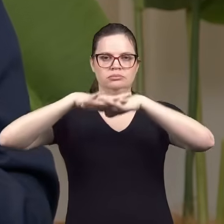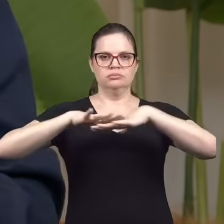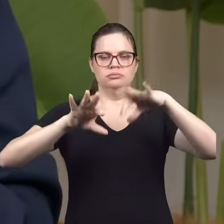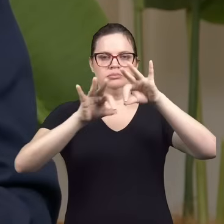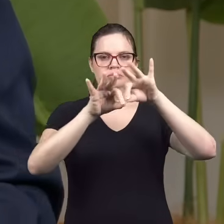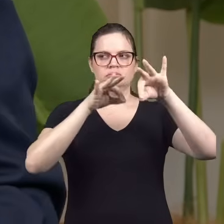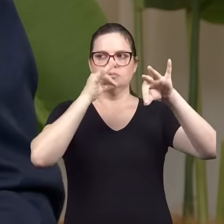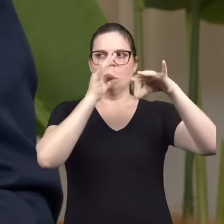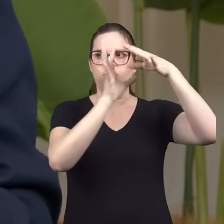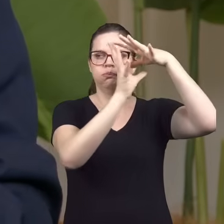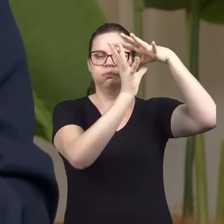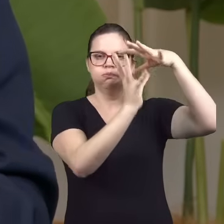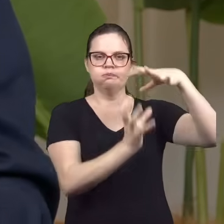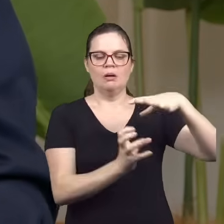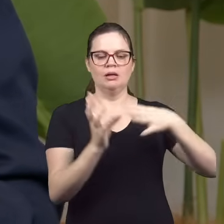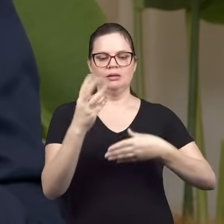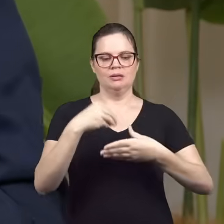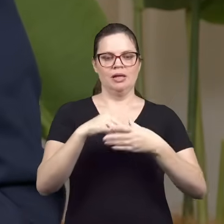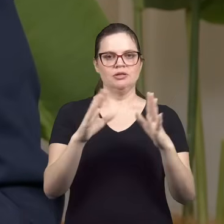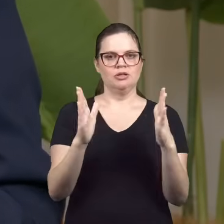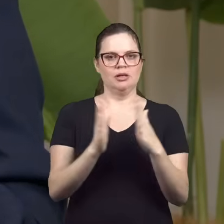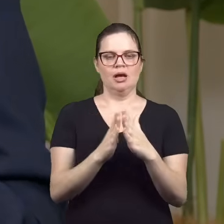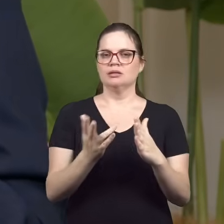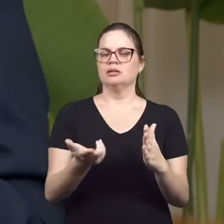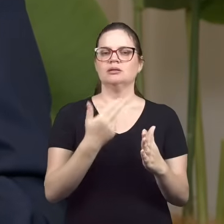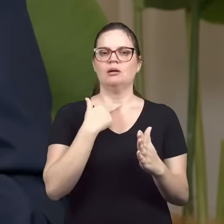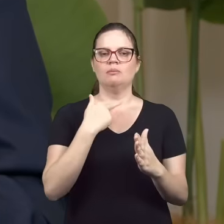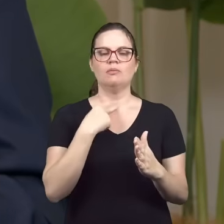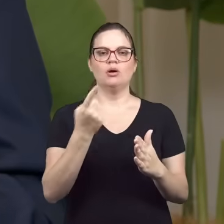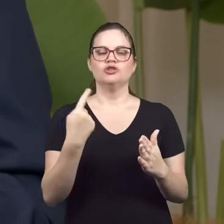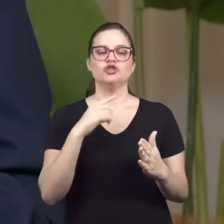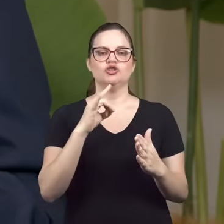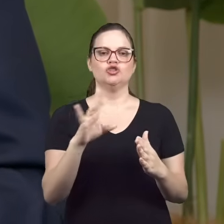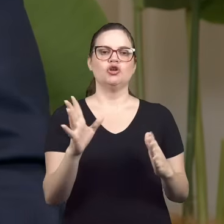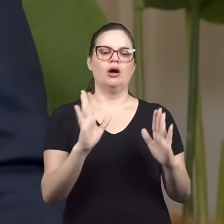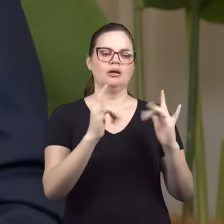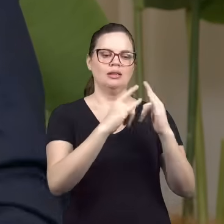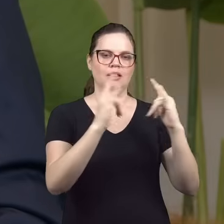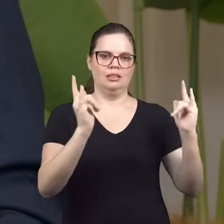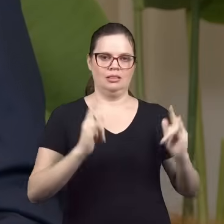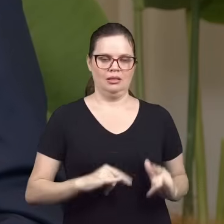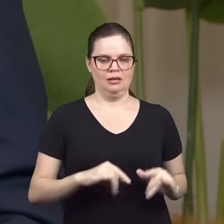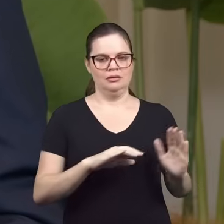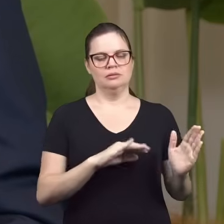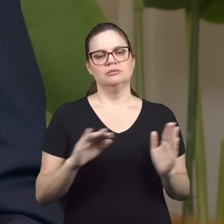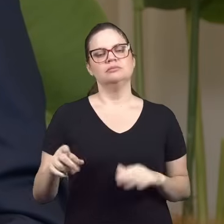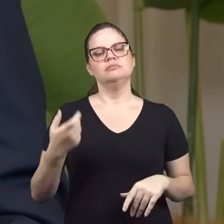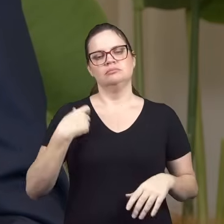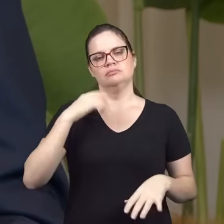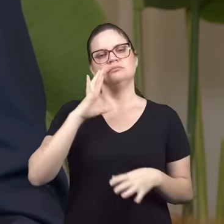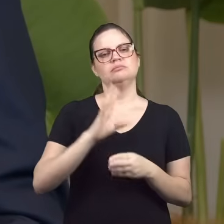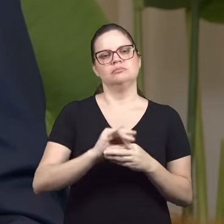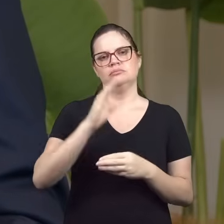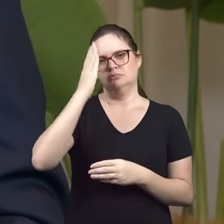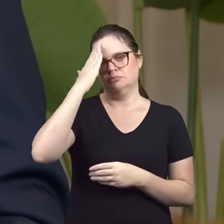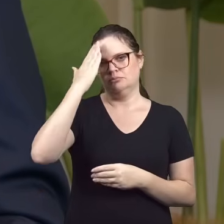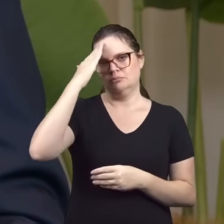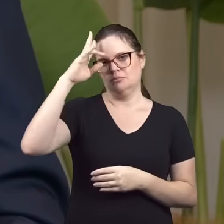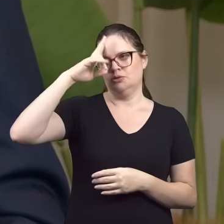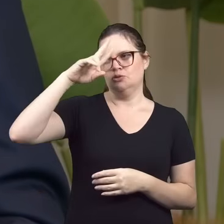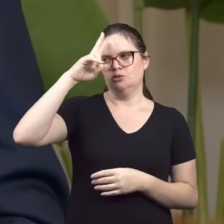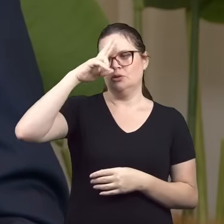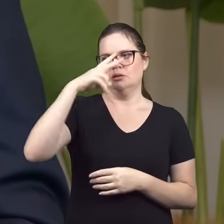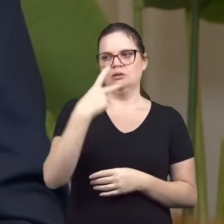mas moravam em tendas, eram nômades. É claro que, historicamente, nós